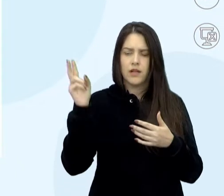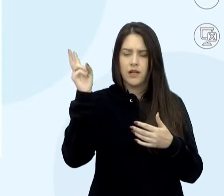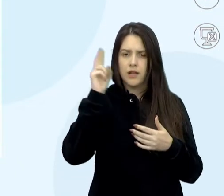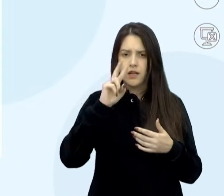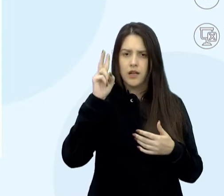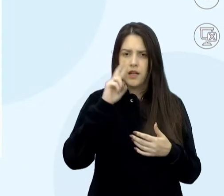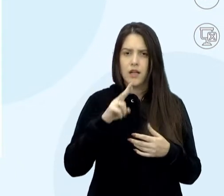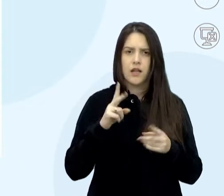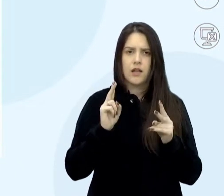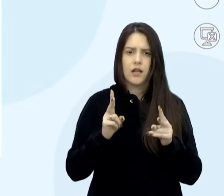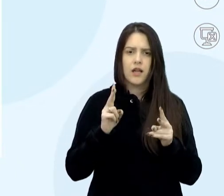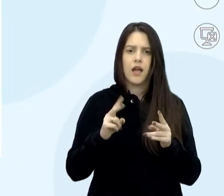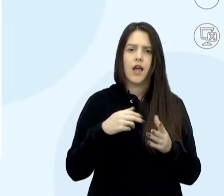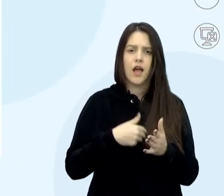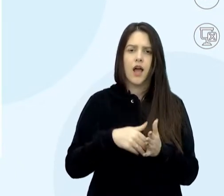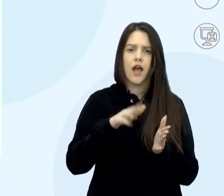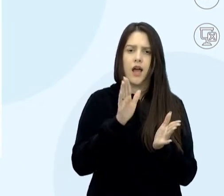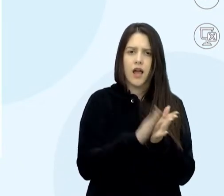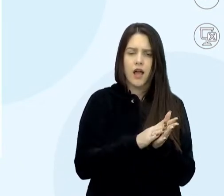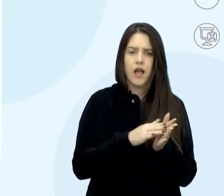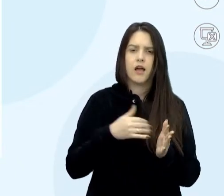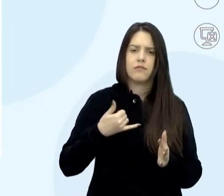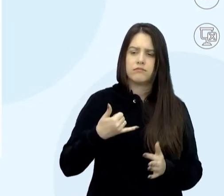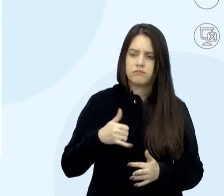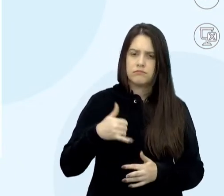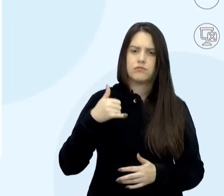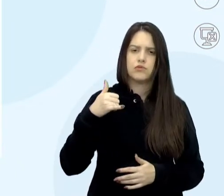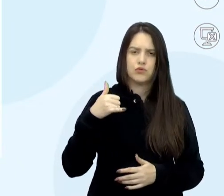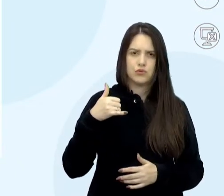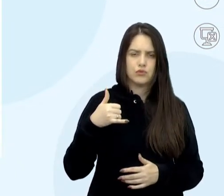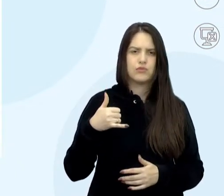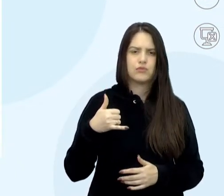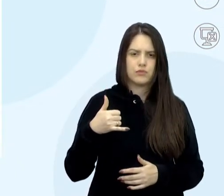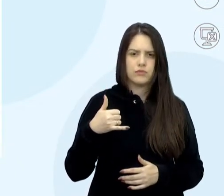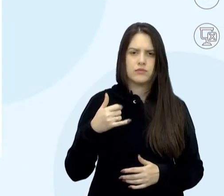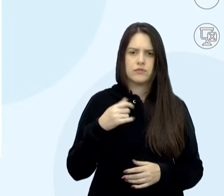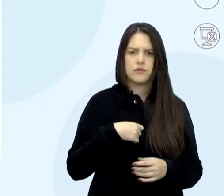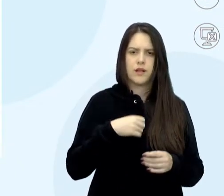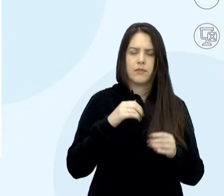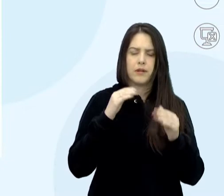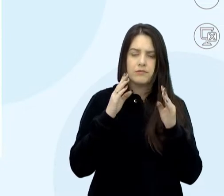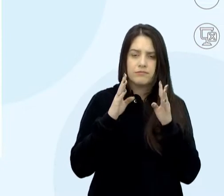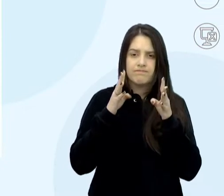essa conta, a multa e os juros, é porque a conta anterior houve atraso.